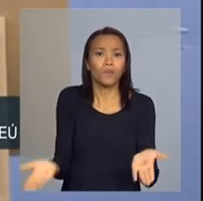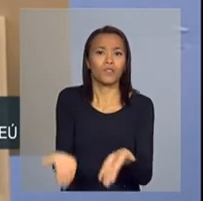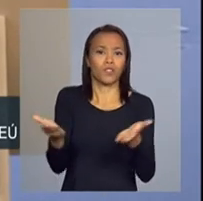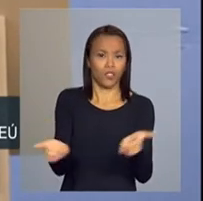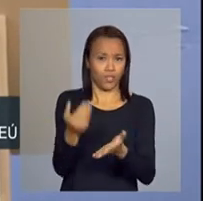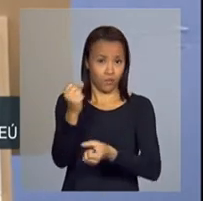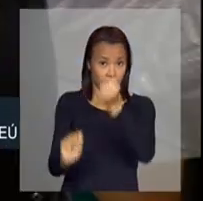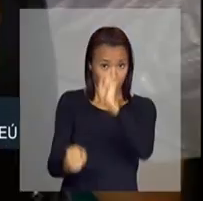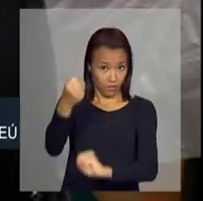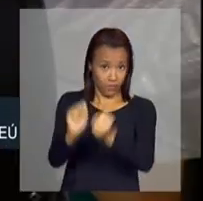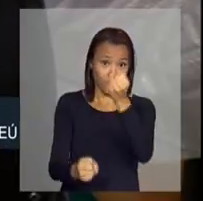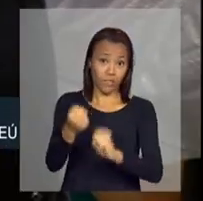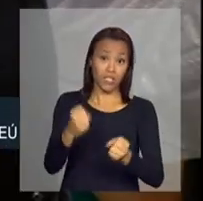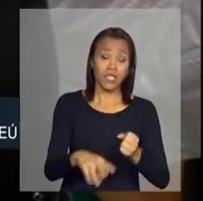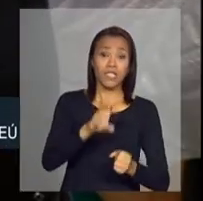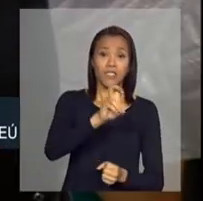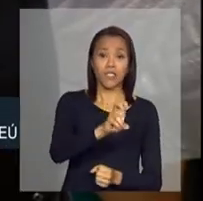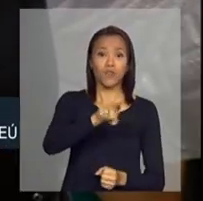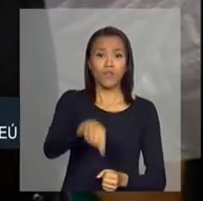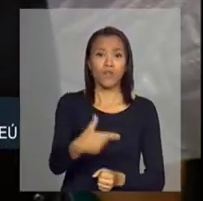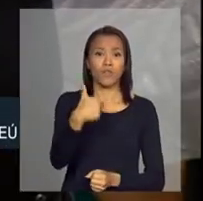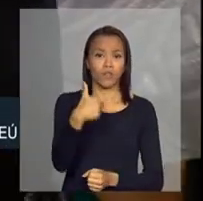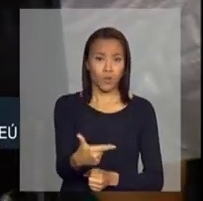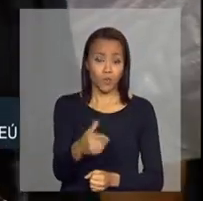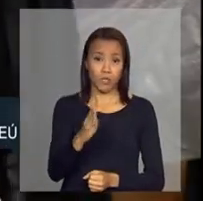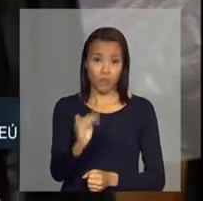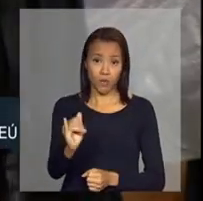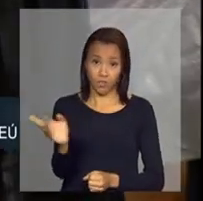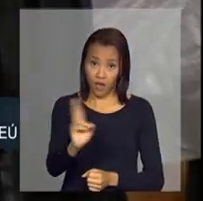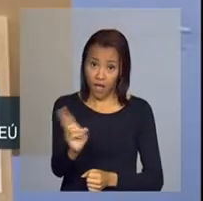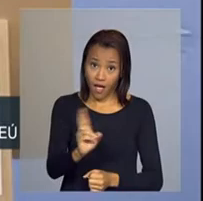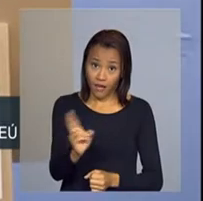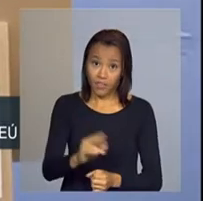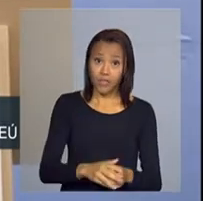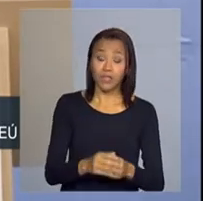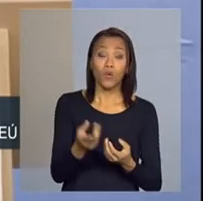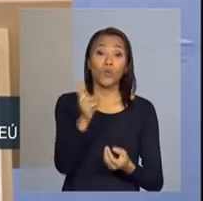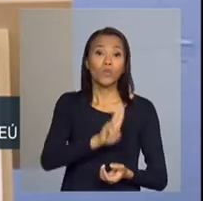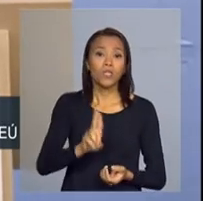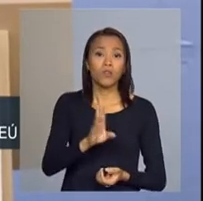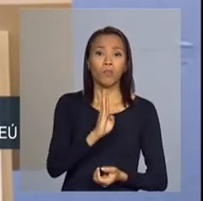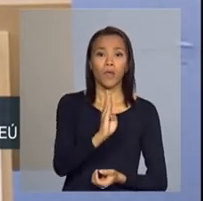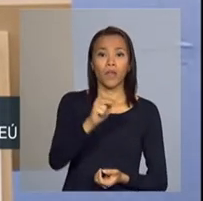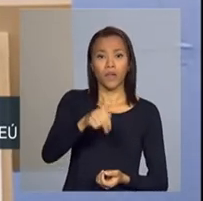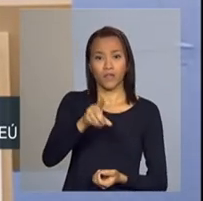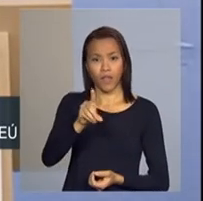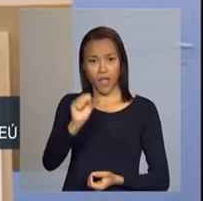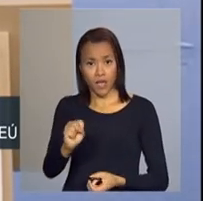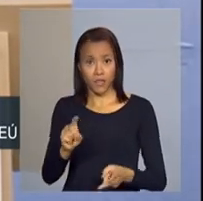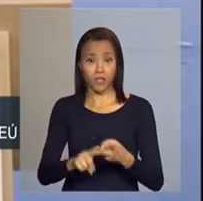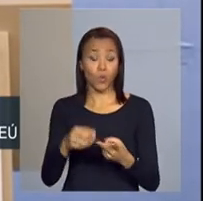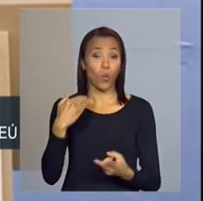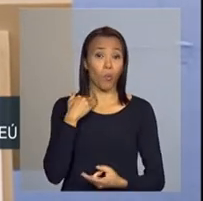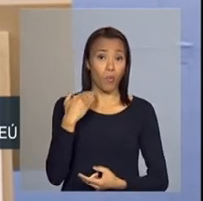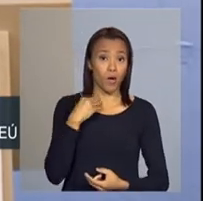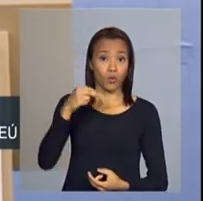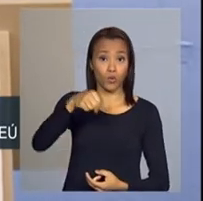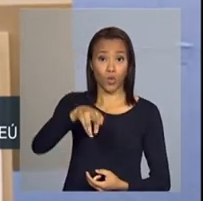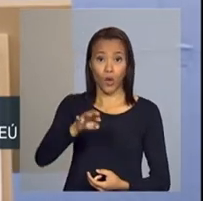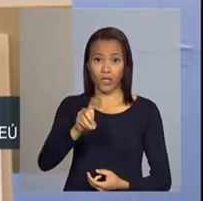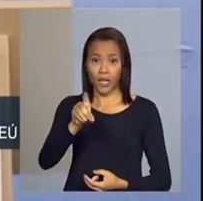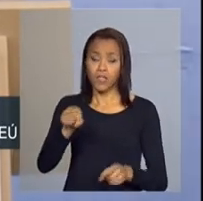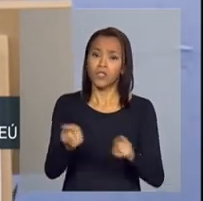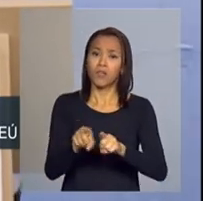de 5,2 bilhões de reais através do BNDES, do Banco do Nordeste e do Banco do